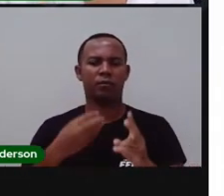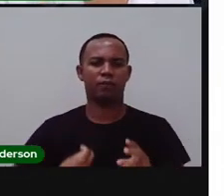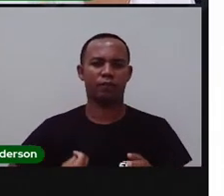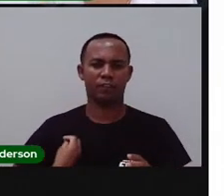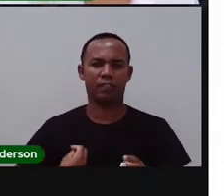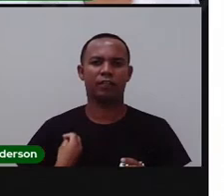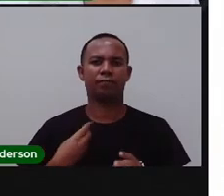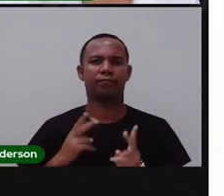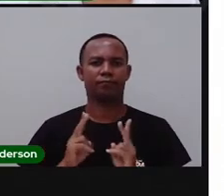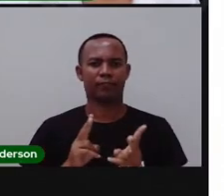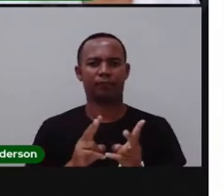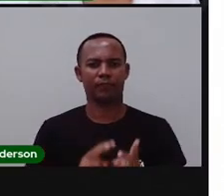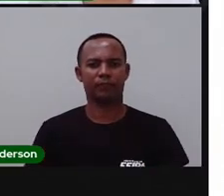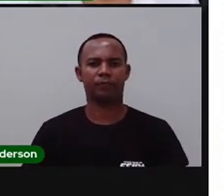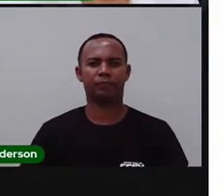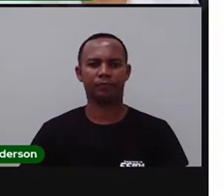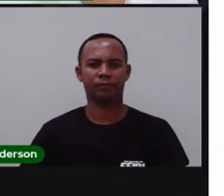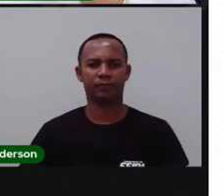a feira.